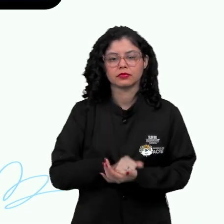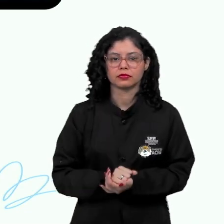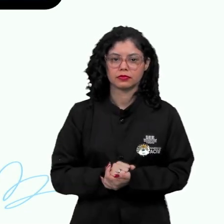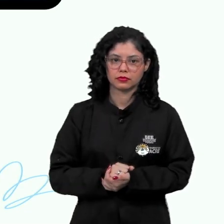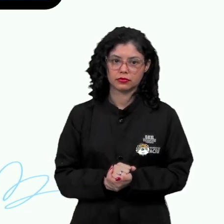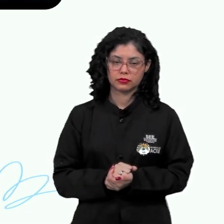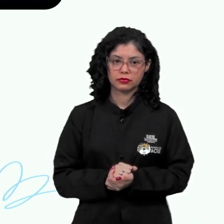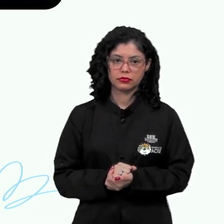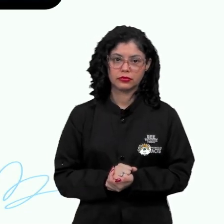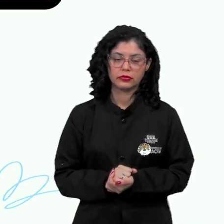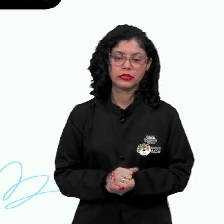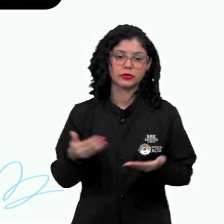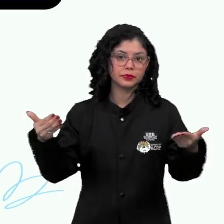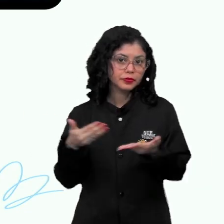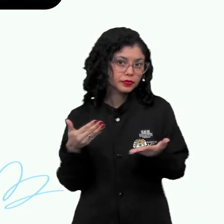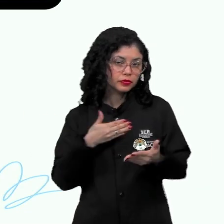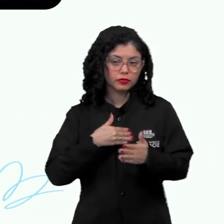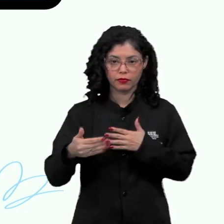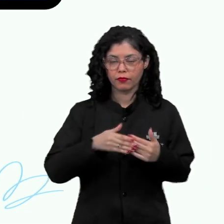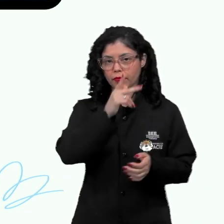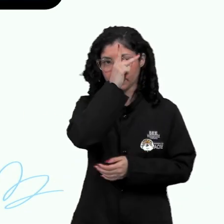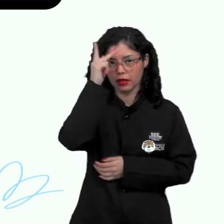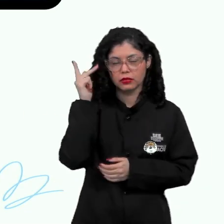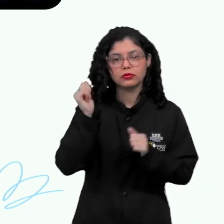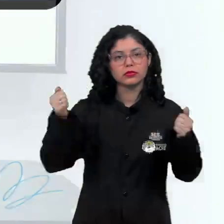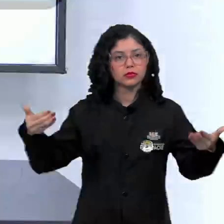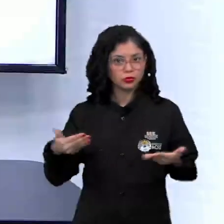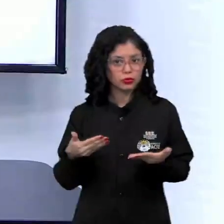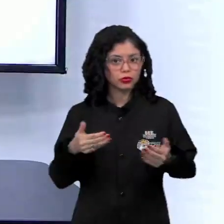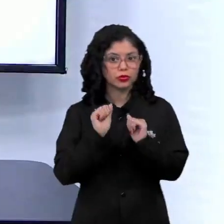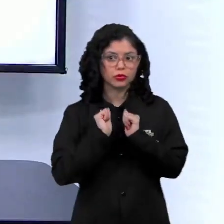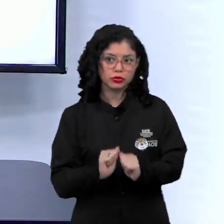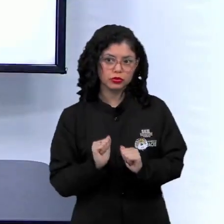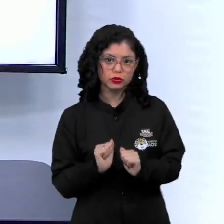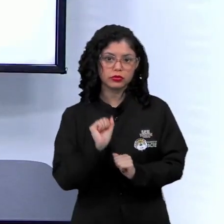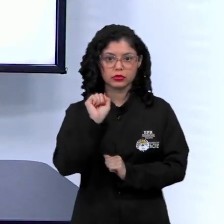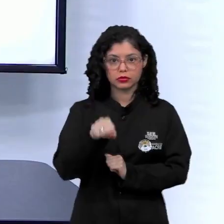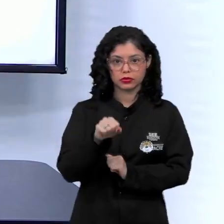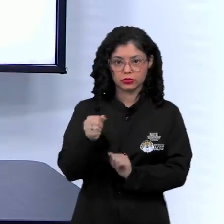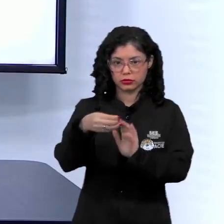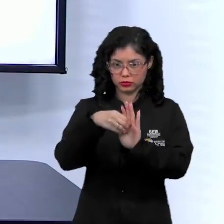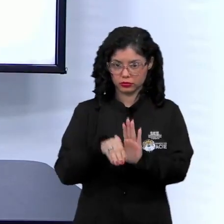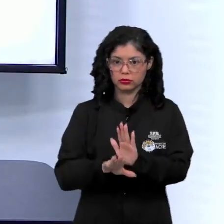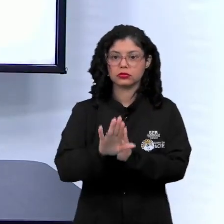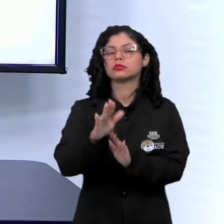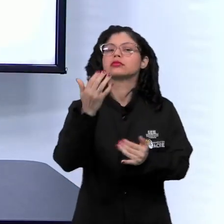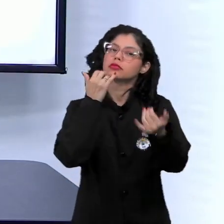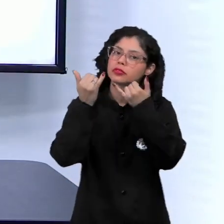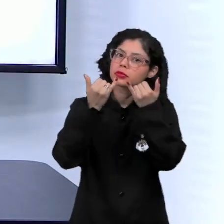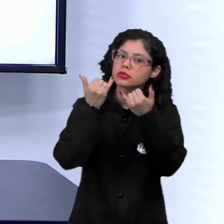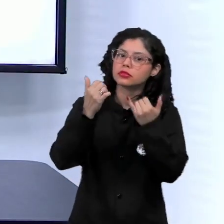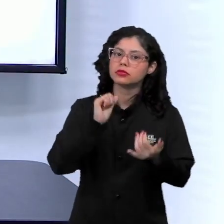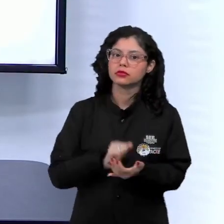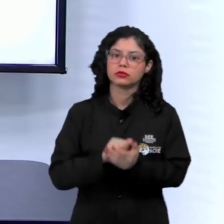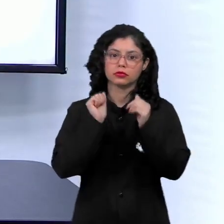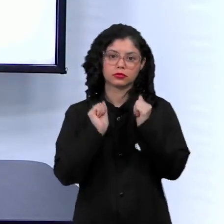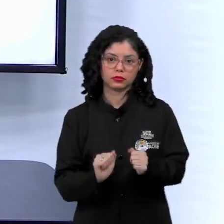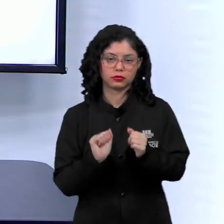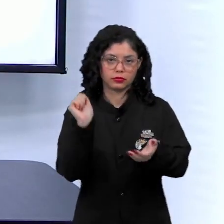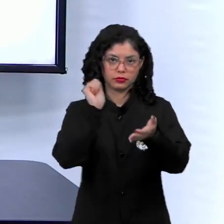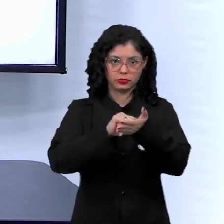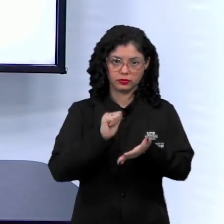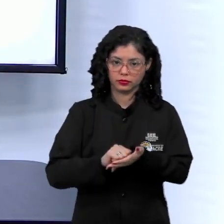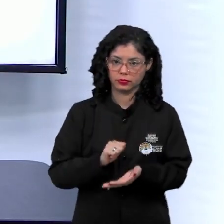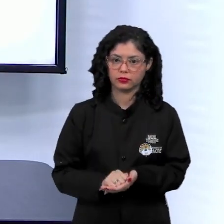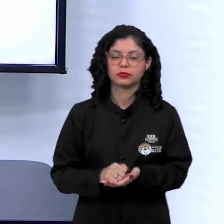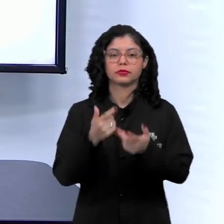tradicional. Atualmente, qualquer pessoa hoje pode sim transmitir uma informação, pode escrever